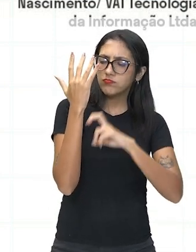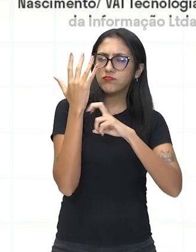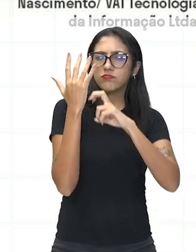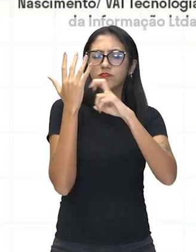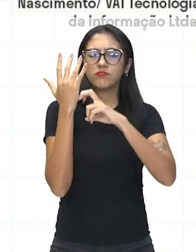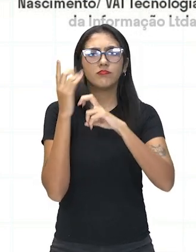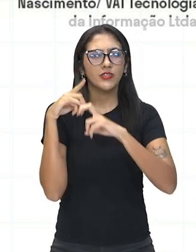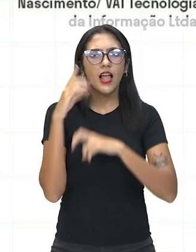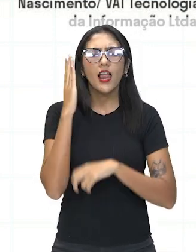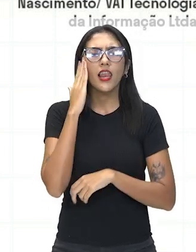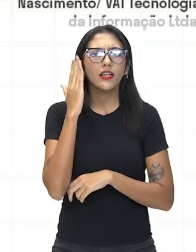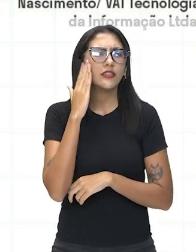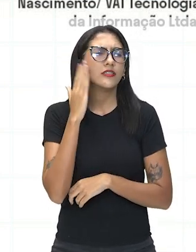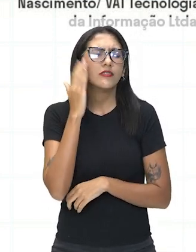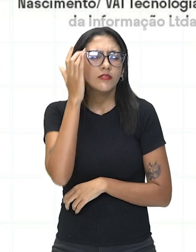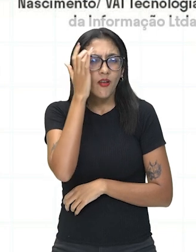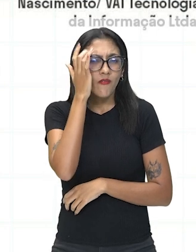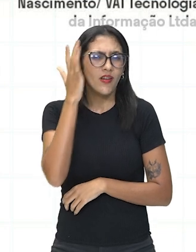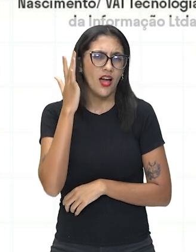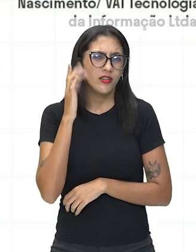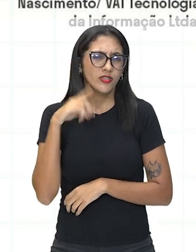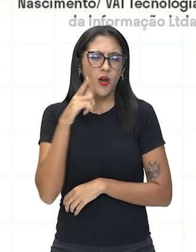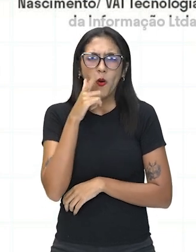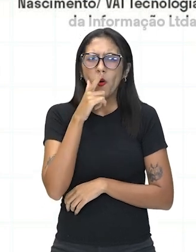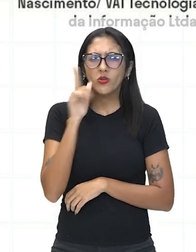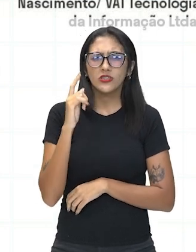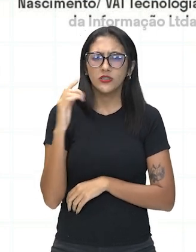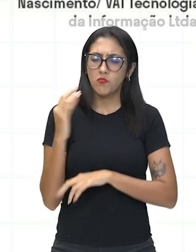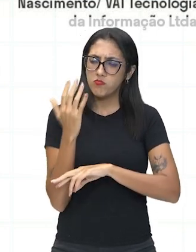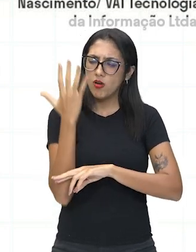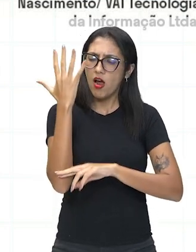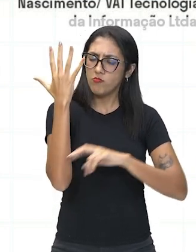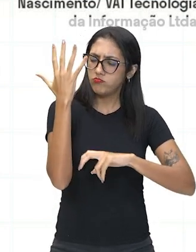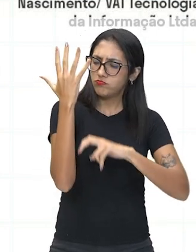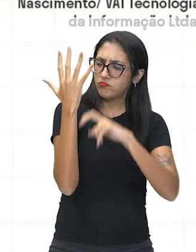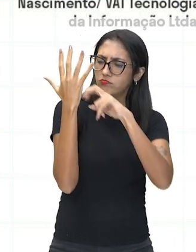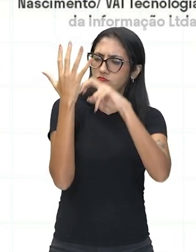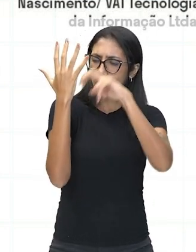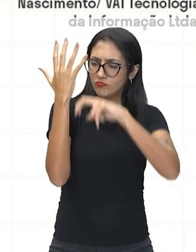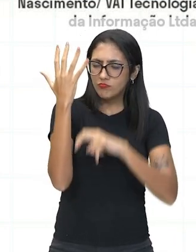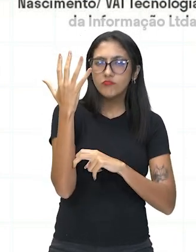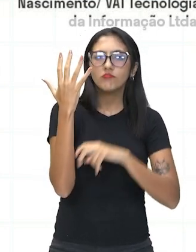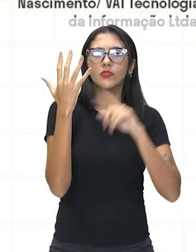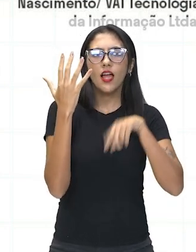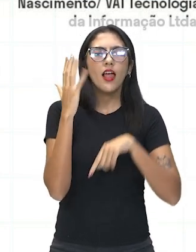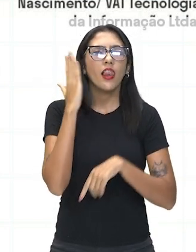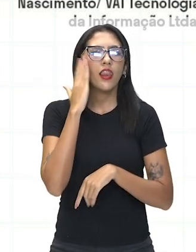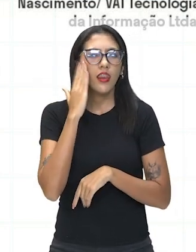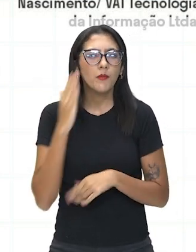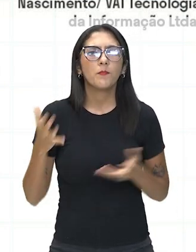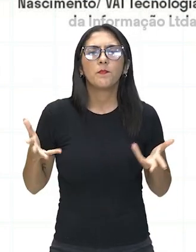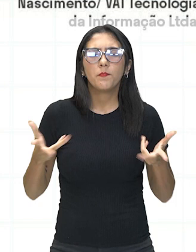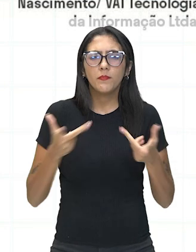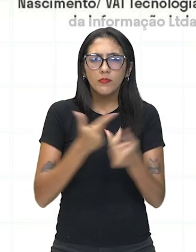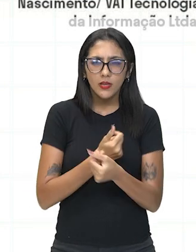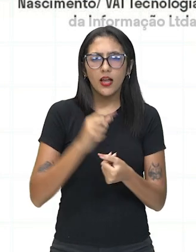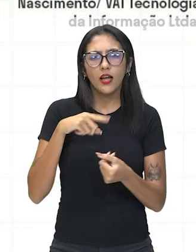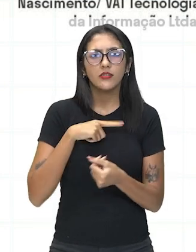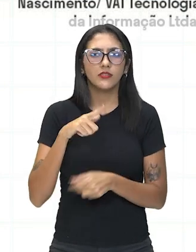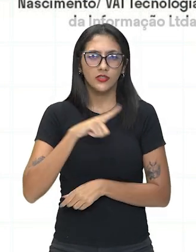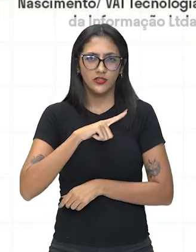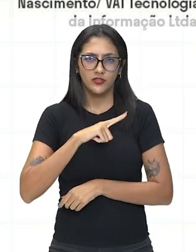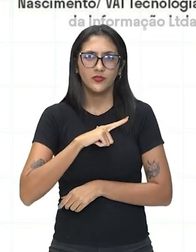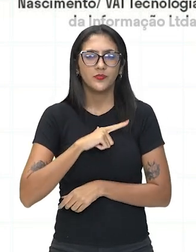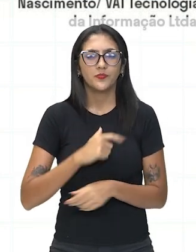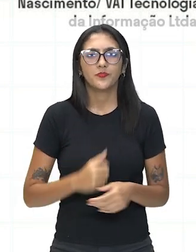árvores fácil, né? Então, ela ia, descia, subia, descia, ok? Porque ela sabia, ela tinha essa habilidade. Ou